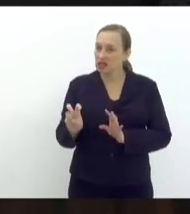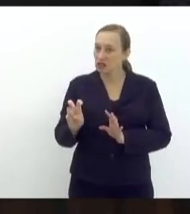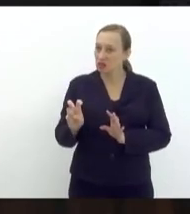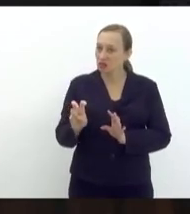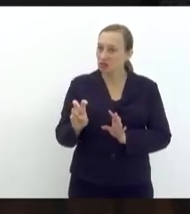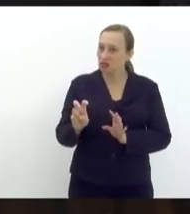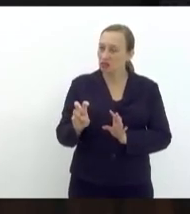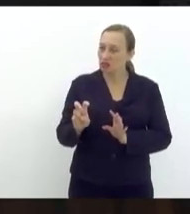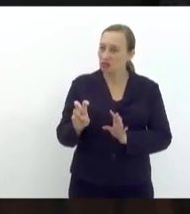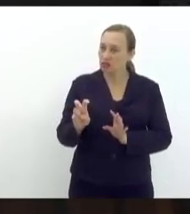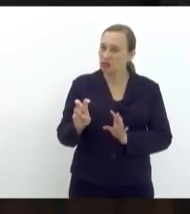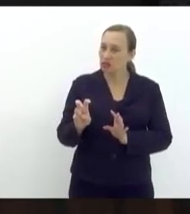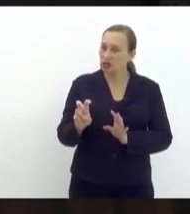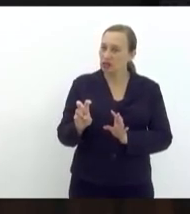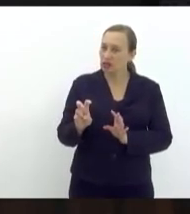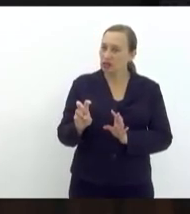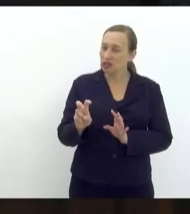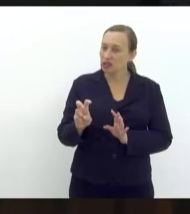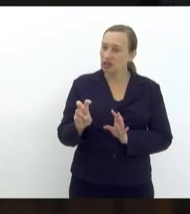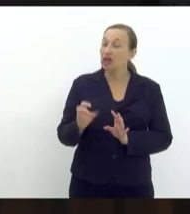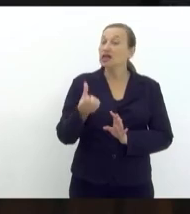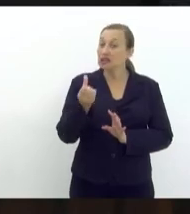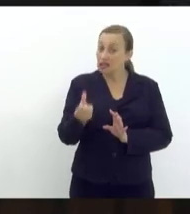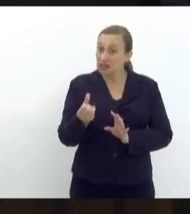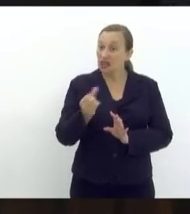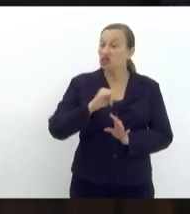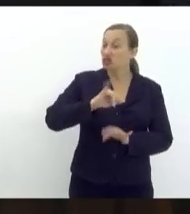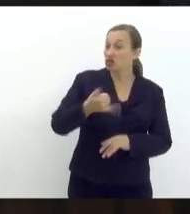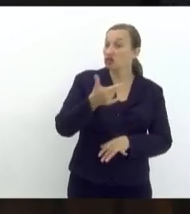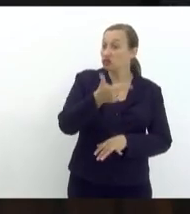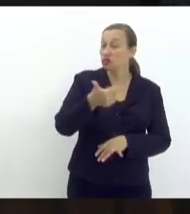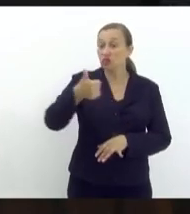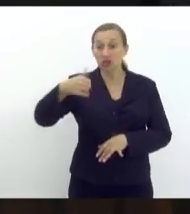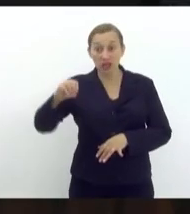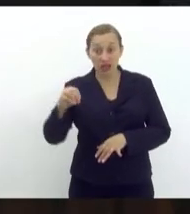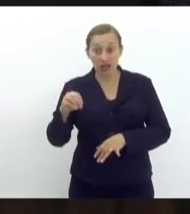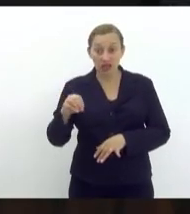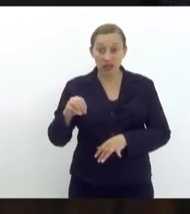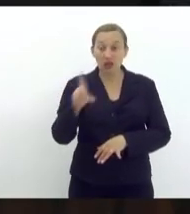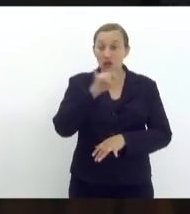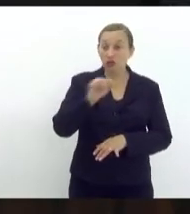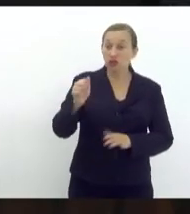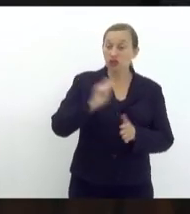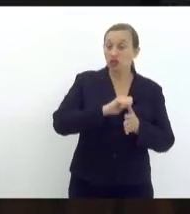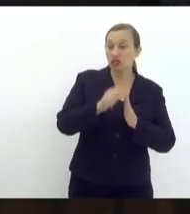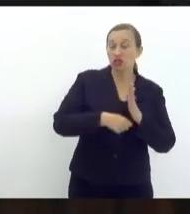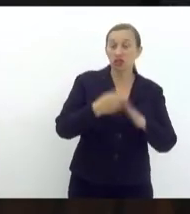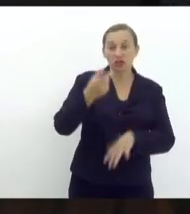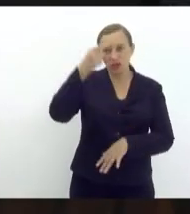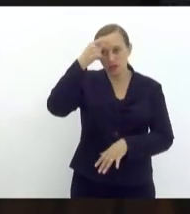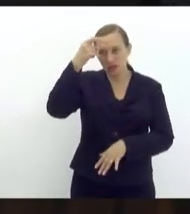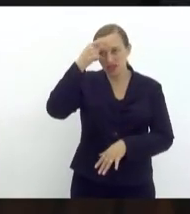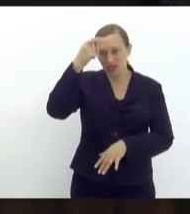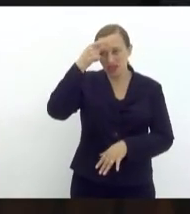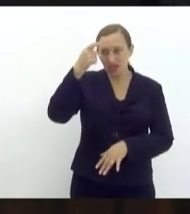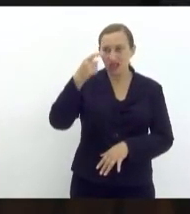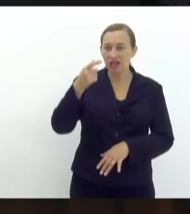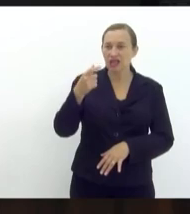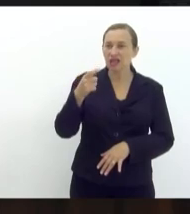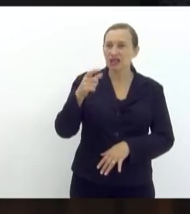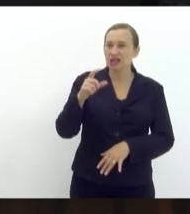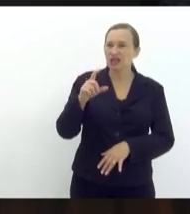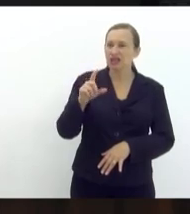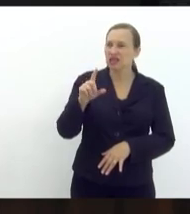de 6 de janeiro de 2010 para instituir o dia Estadual da conscientização sobre a síndrome de